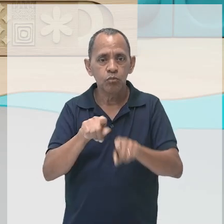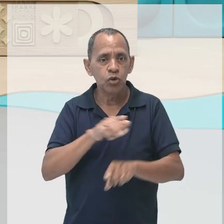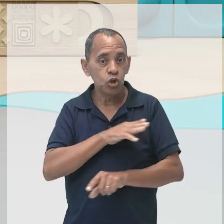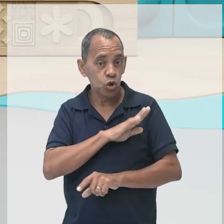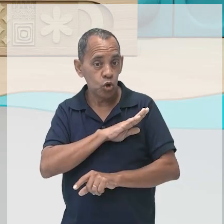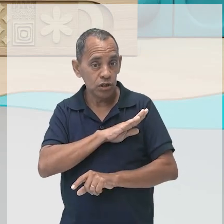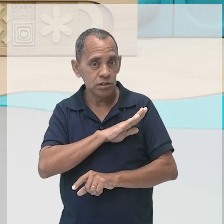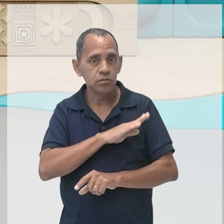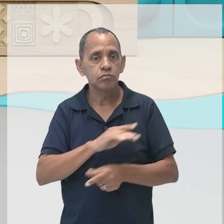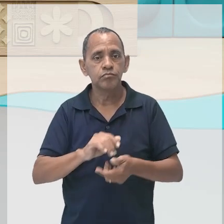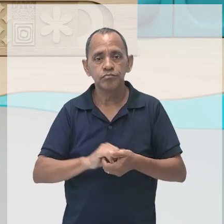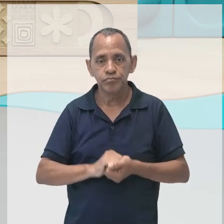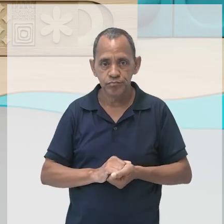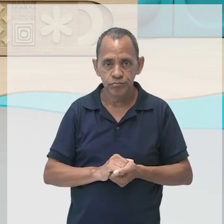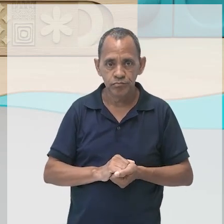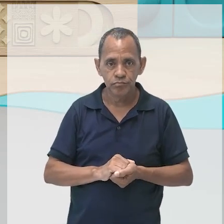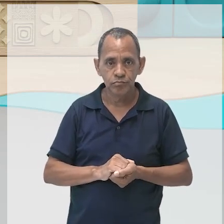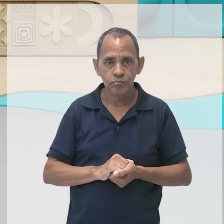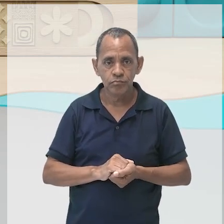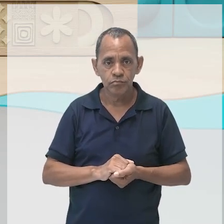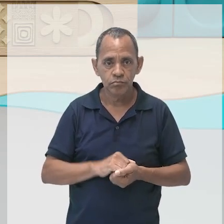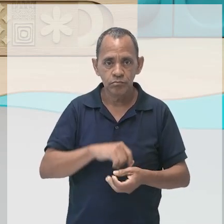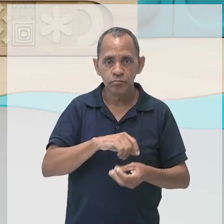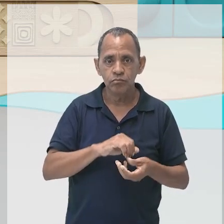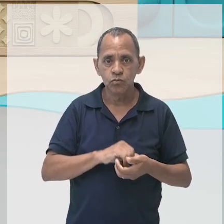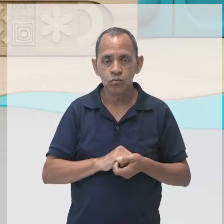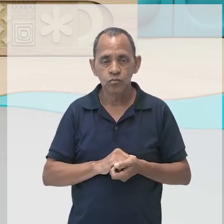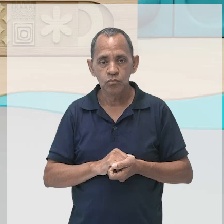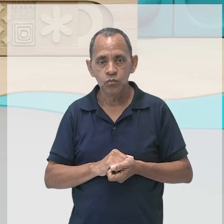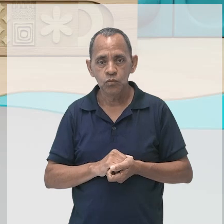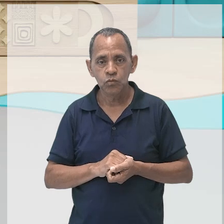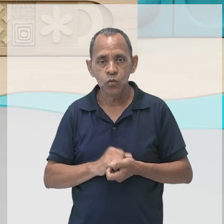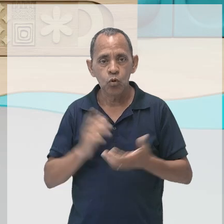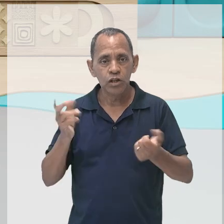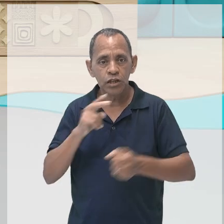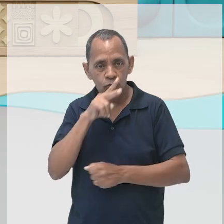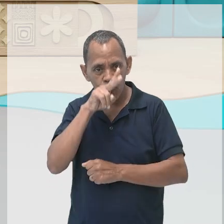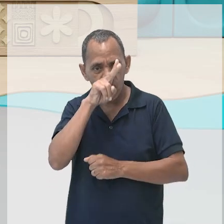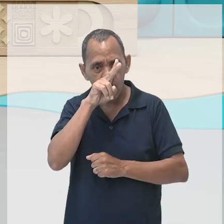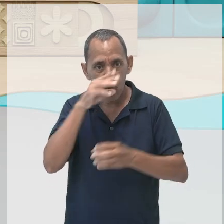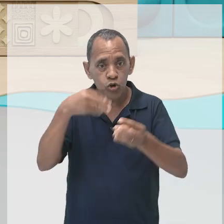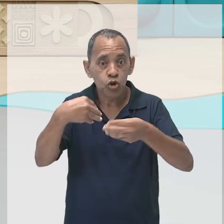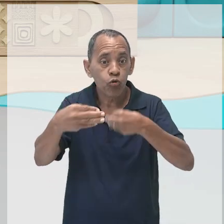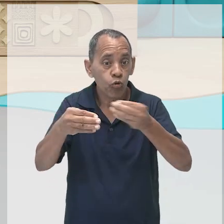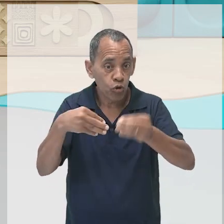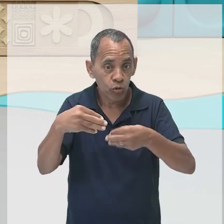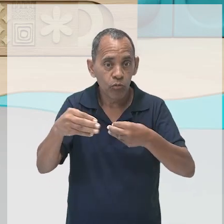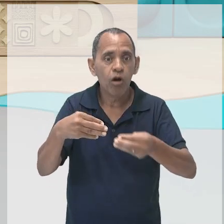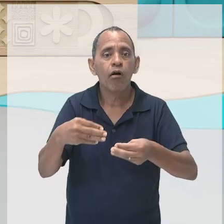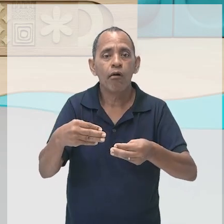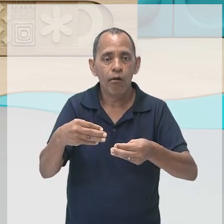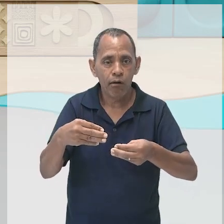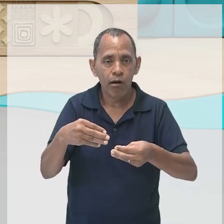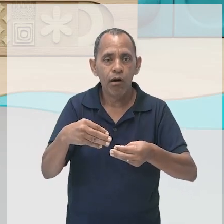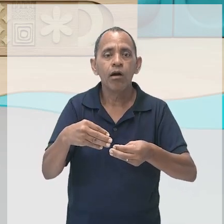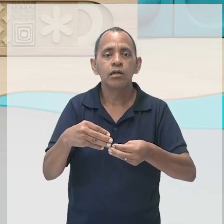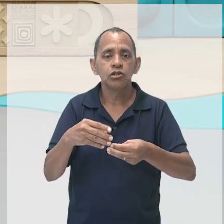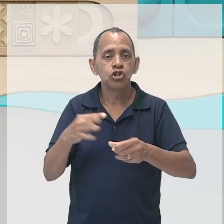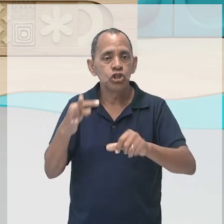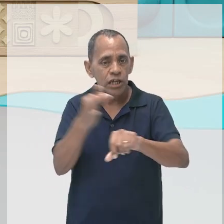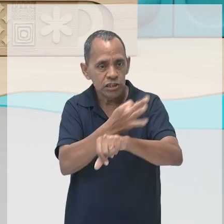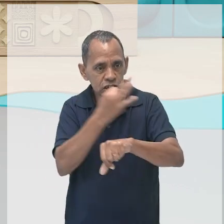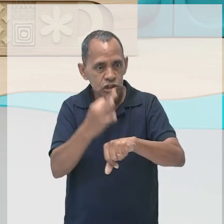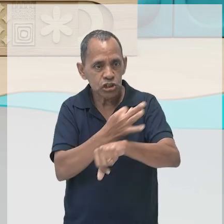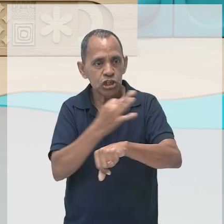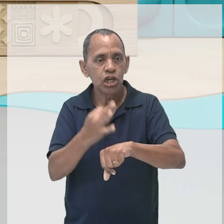ok? Qualidades físicas empregadas, vamos lá. Força, flexibilidade, hipertrofia muscular, resistência